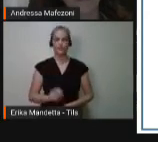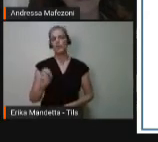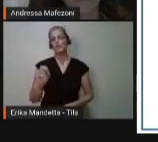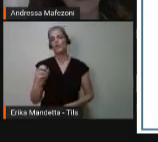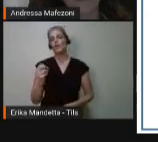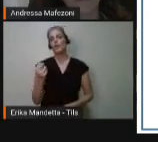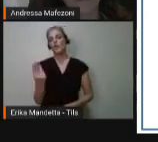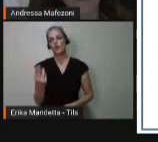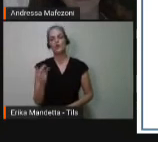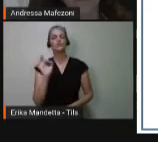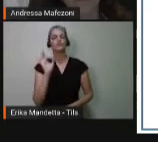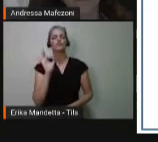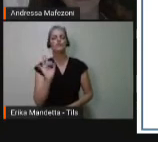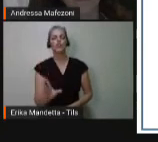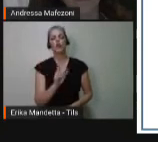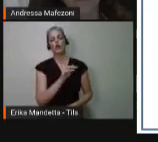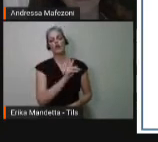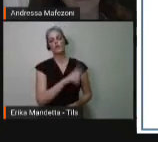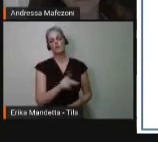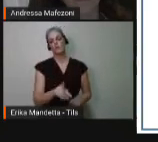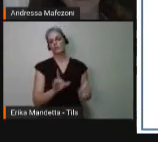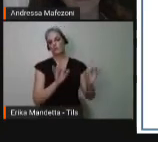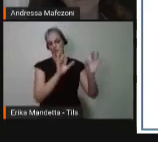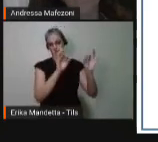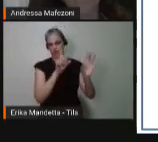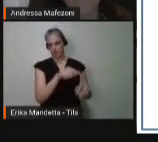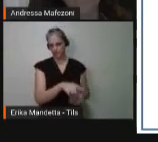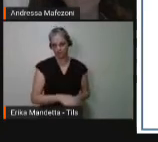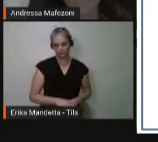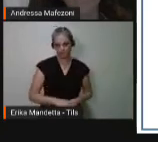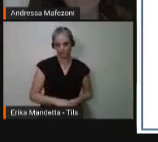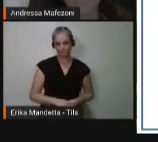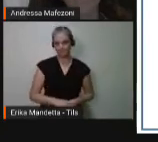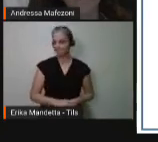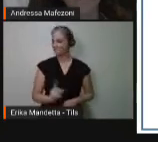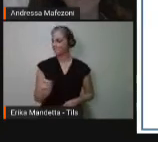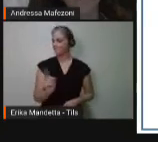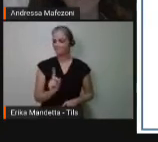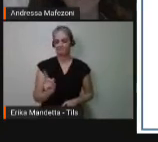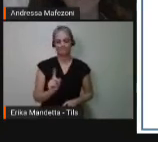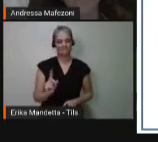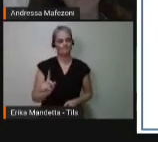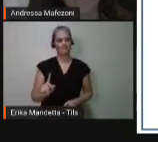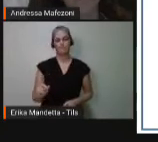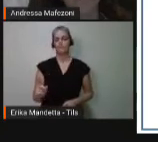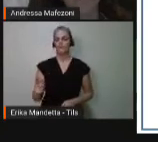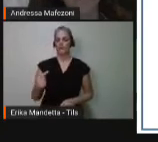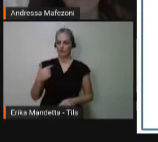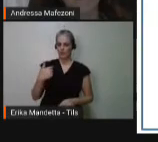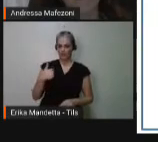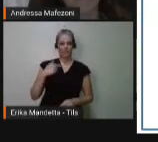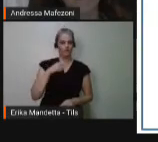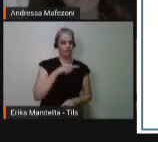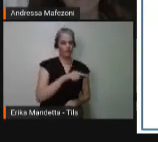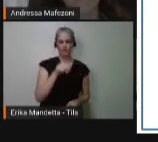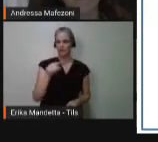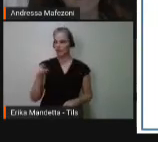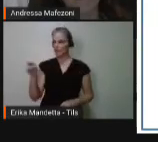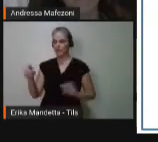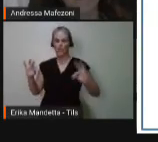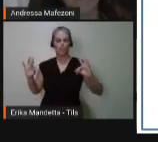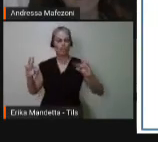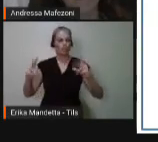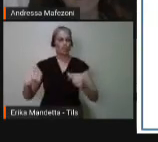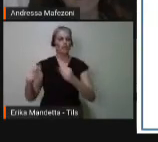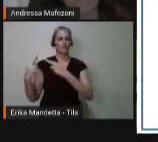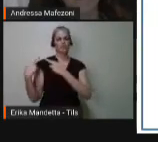especialista de educação especial, mas sim que ele também é responsável por esse aluno, que esse aluno ele é da